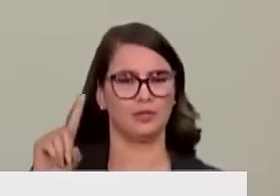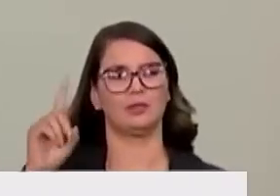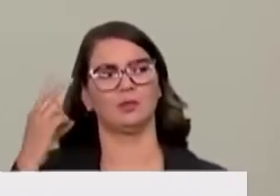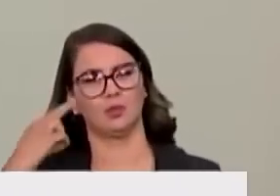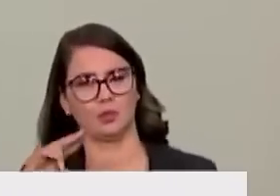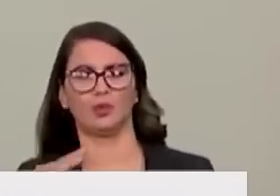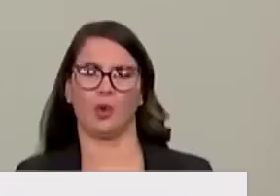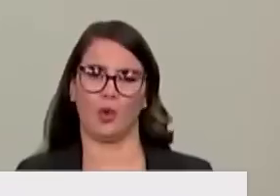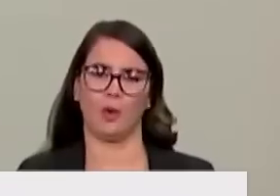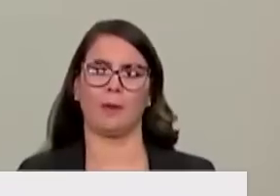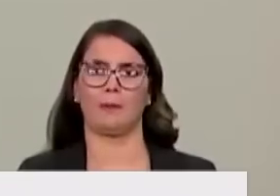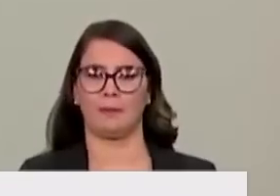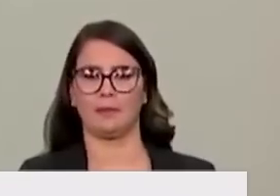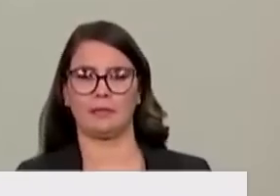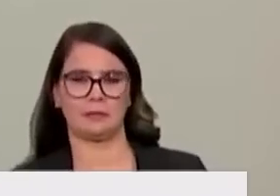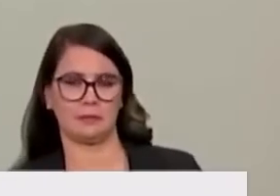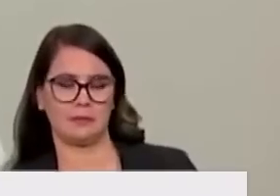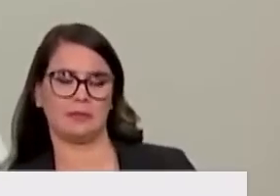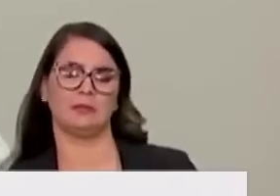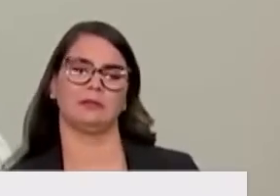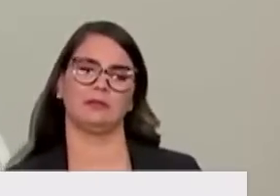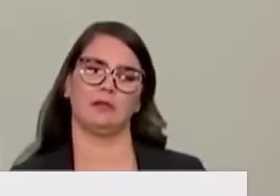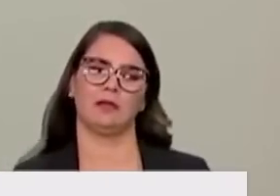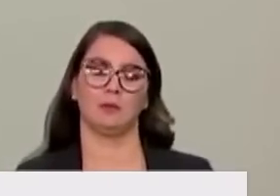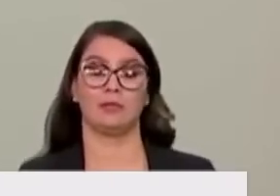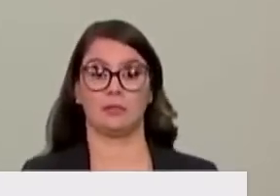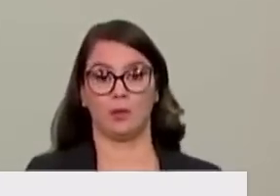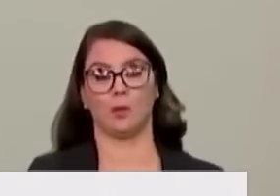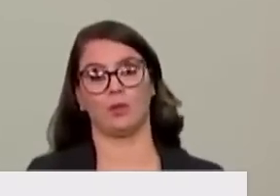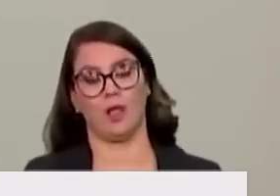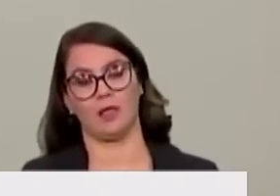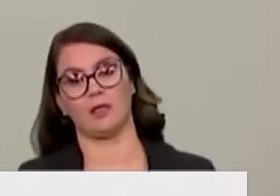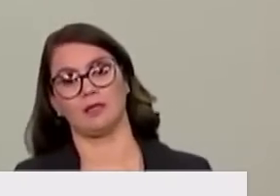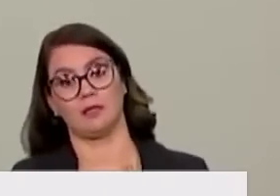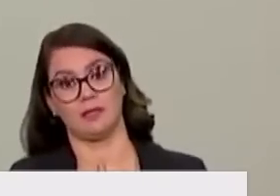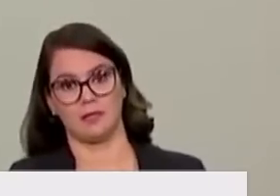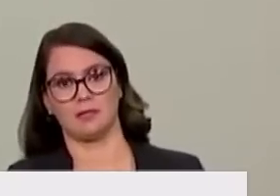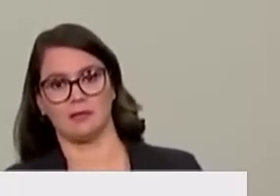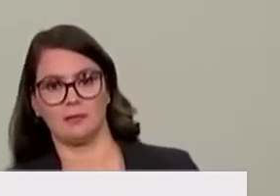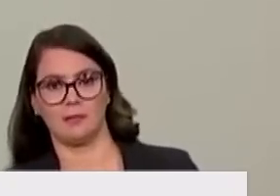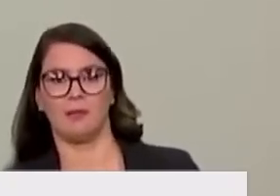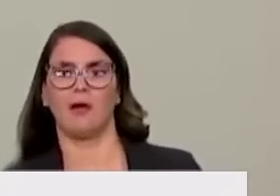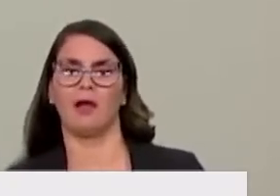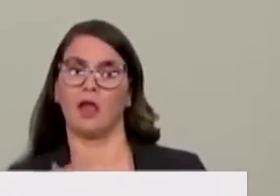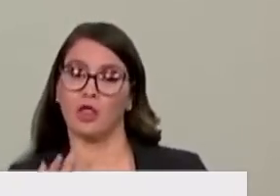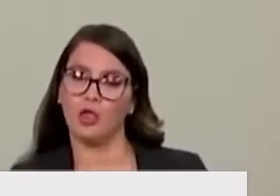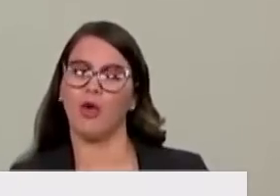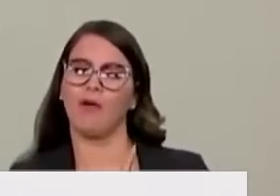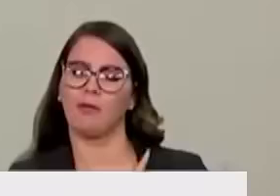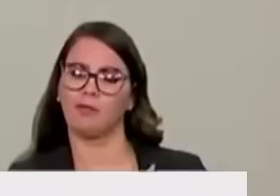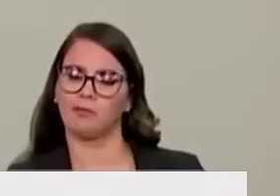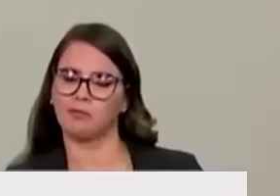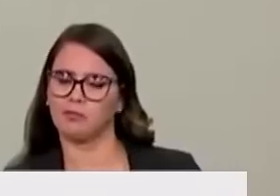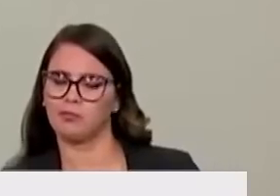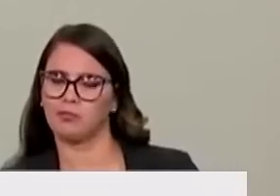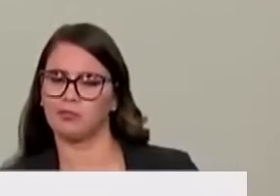vai ter algum sintoma. Depois da segunda até a sexta semana, esses sintomas vão diminuindo cada vez mais. E a tendência da sexta,